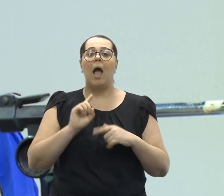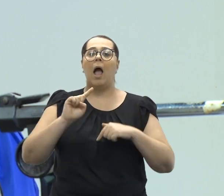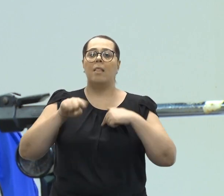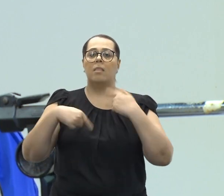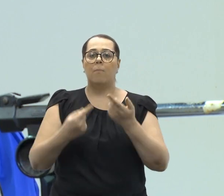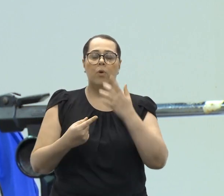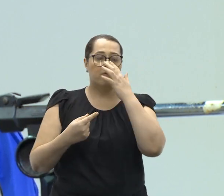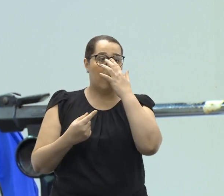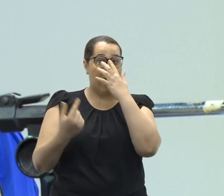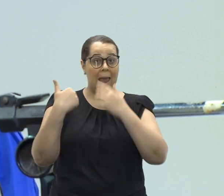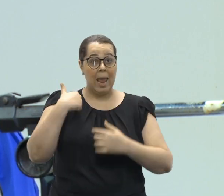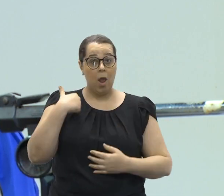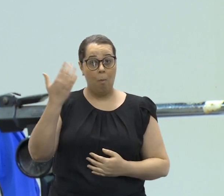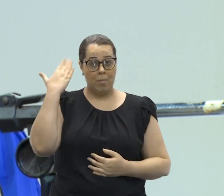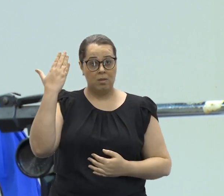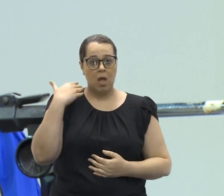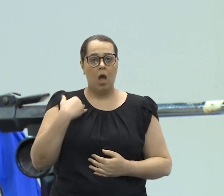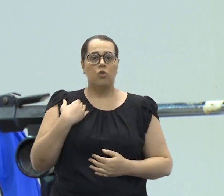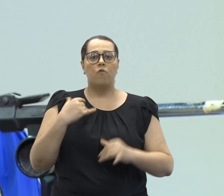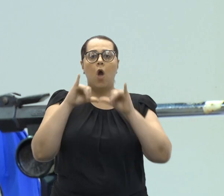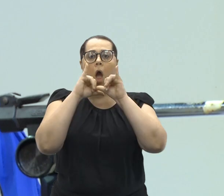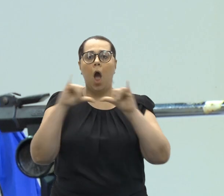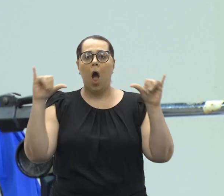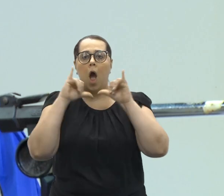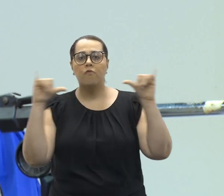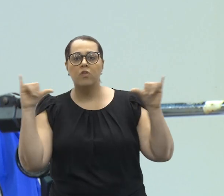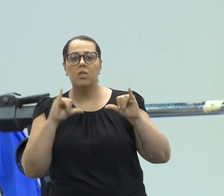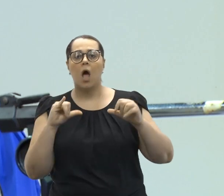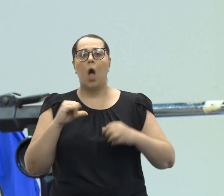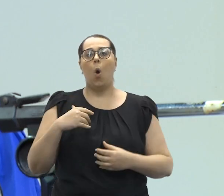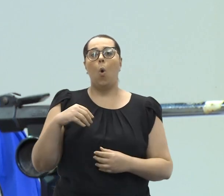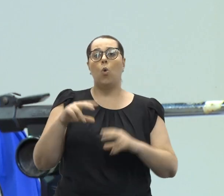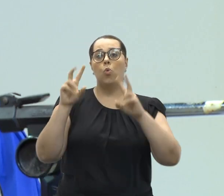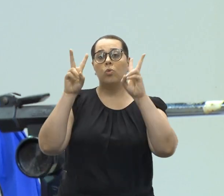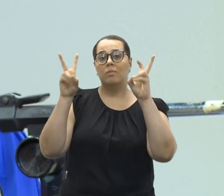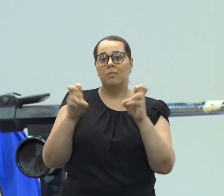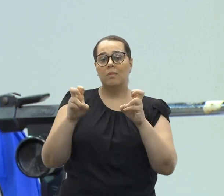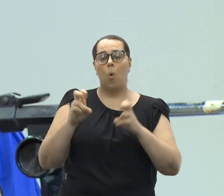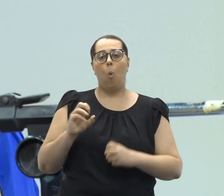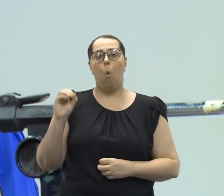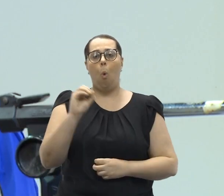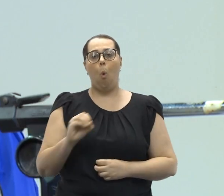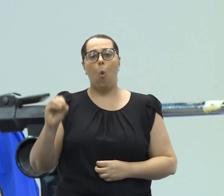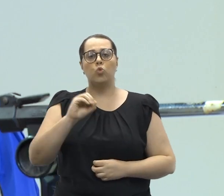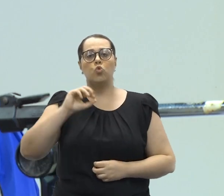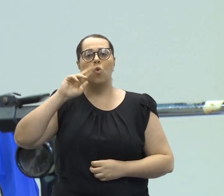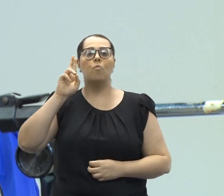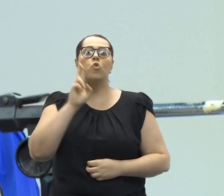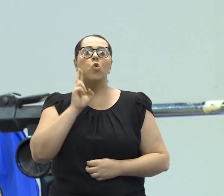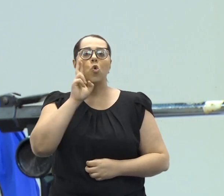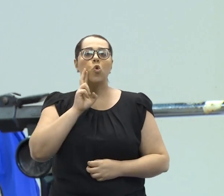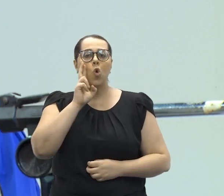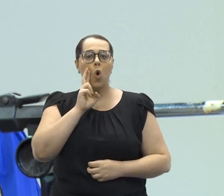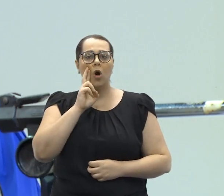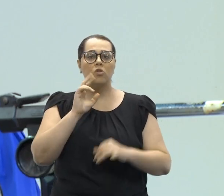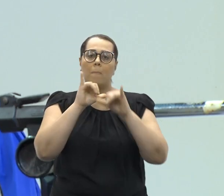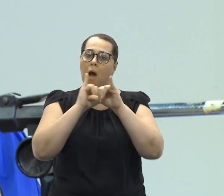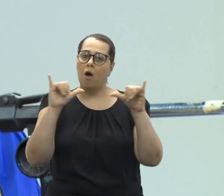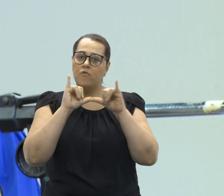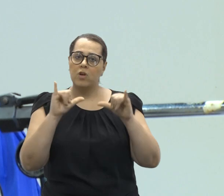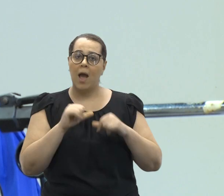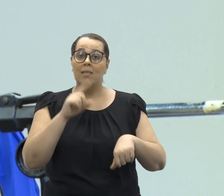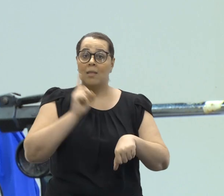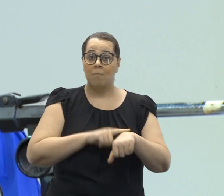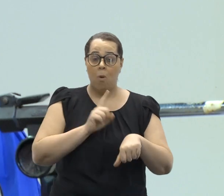uma campanha do Outubro Rosa para justamente divulgar a importância da prevenção. E nessa campanha eu fiz